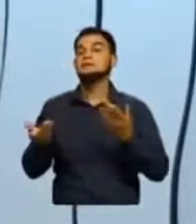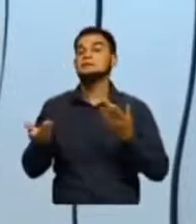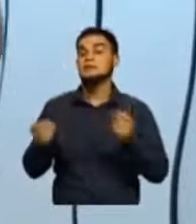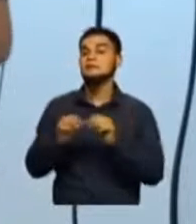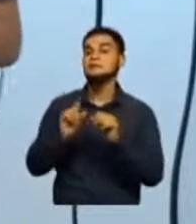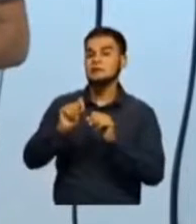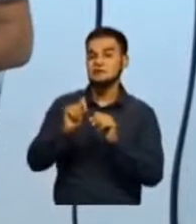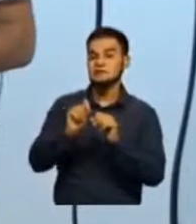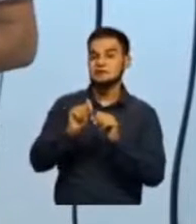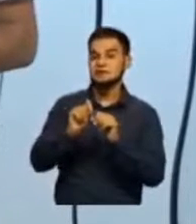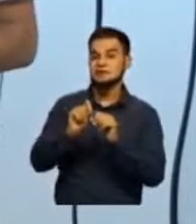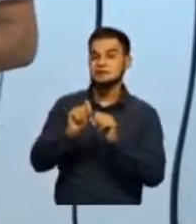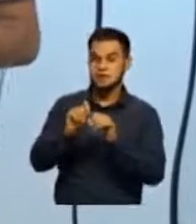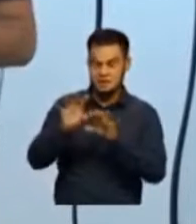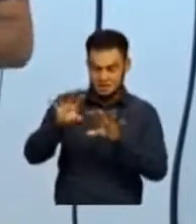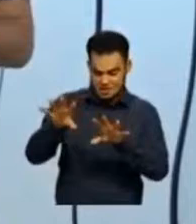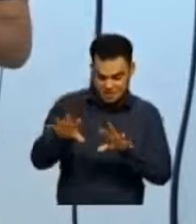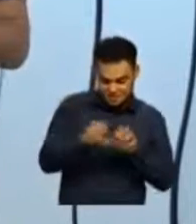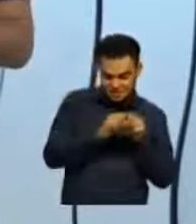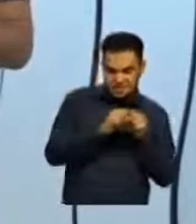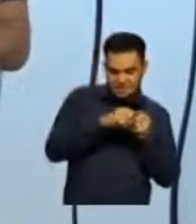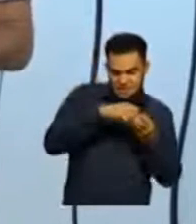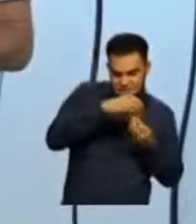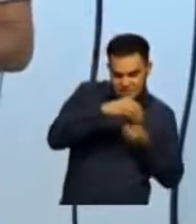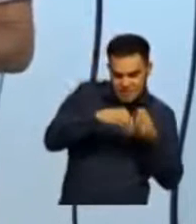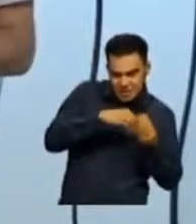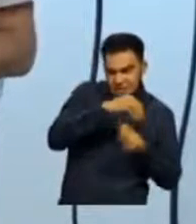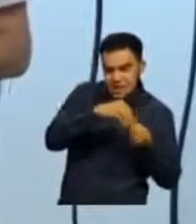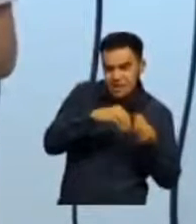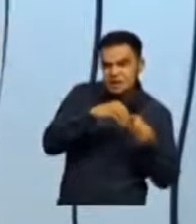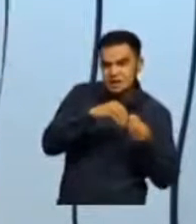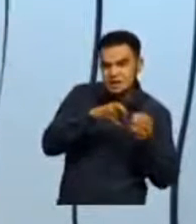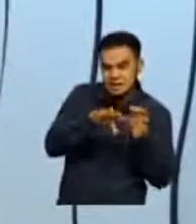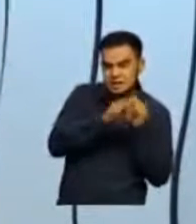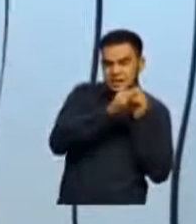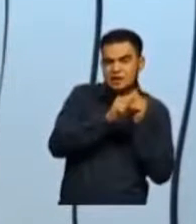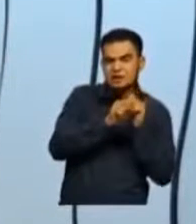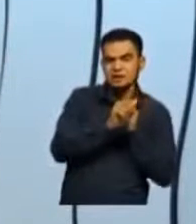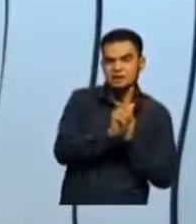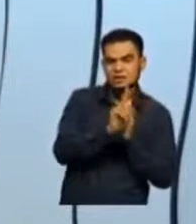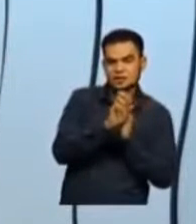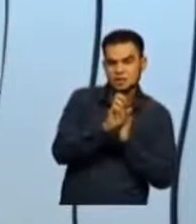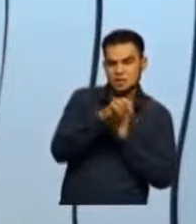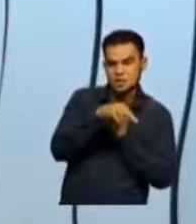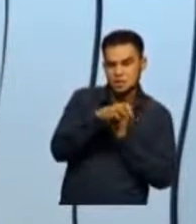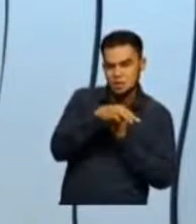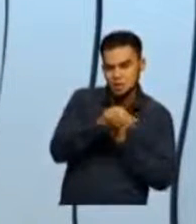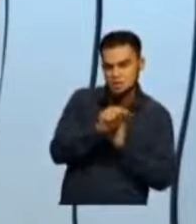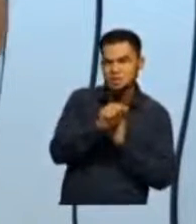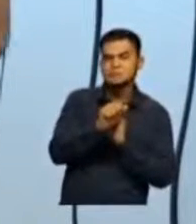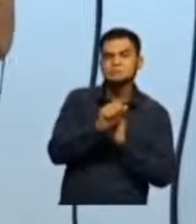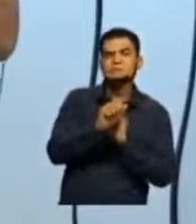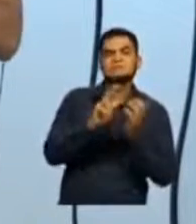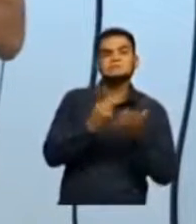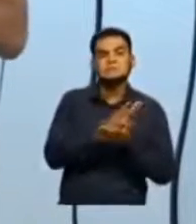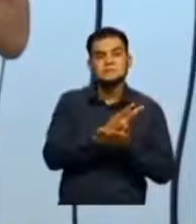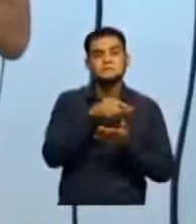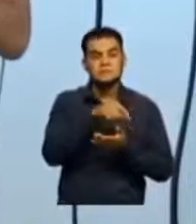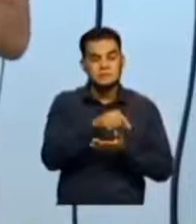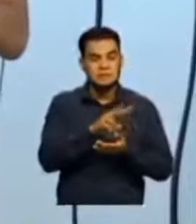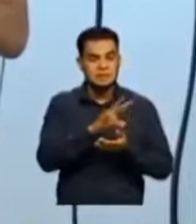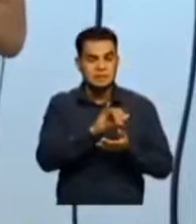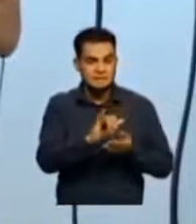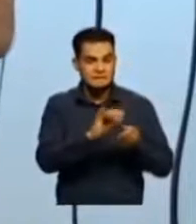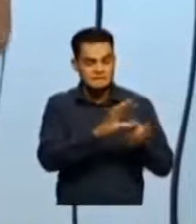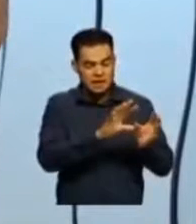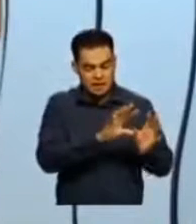síntese do seu genoma viral. Fez a síntese do seu genoma, esse genoma vai se integrar ao núcleo da